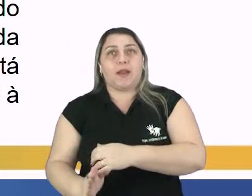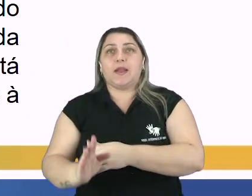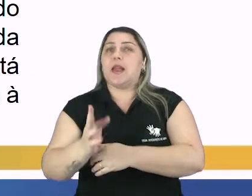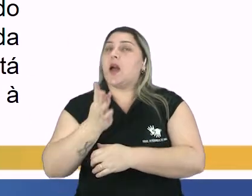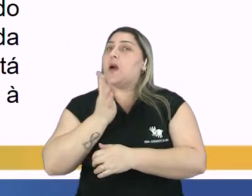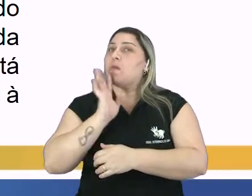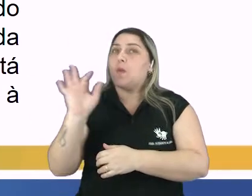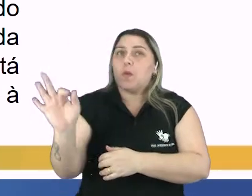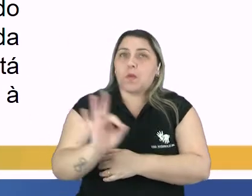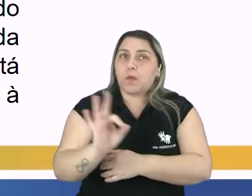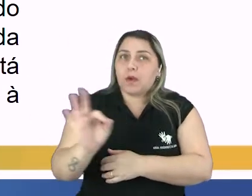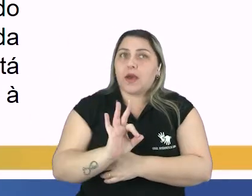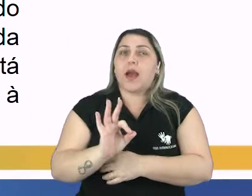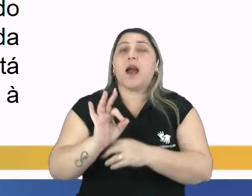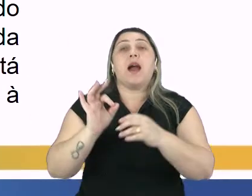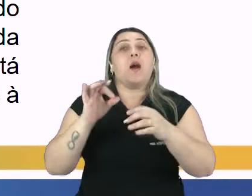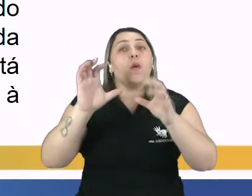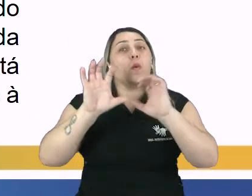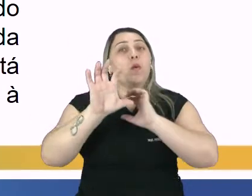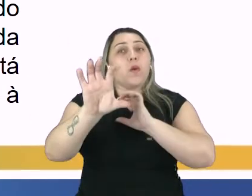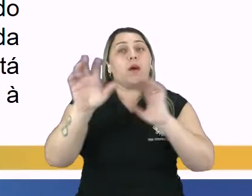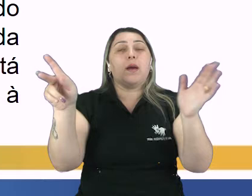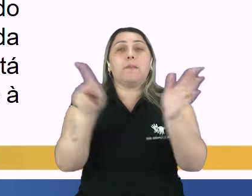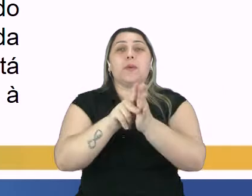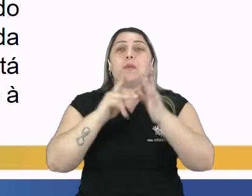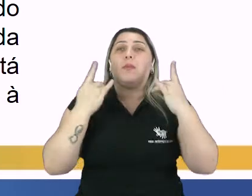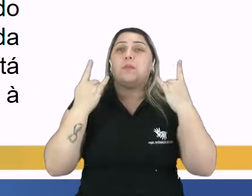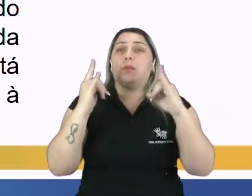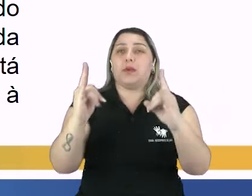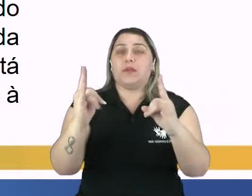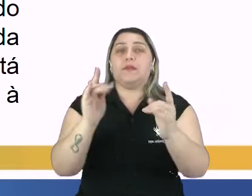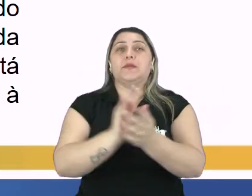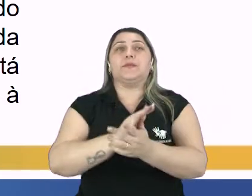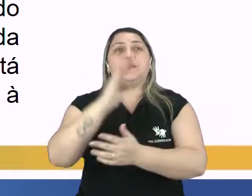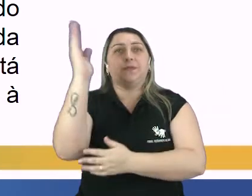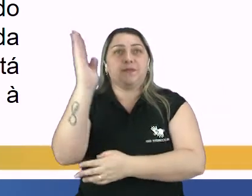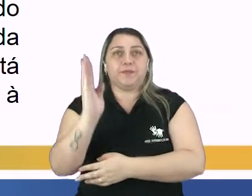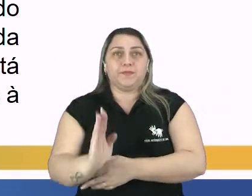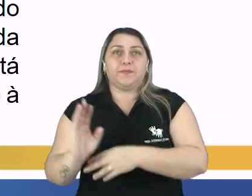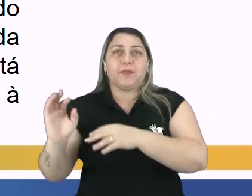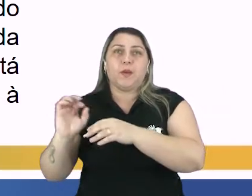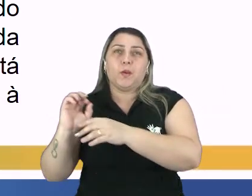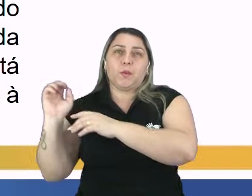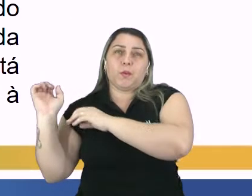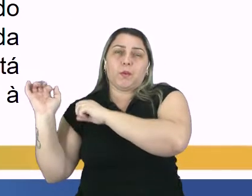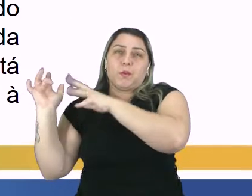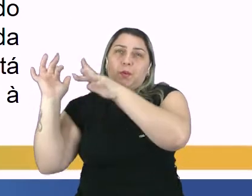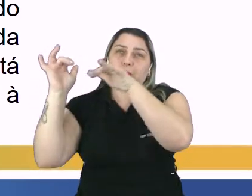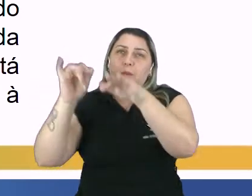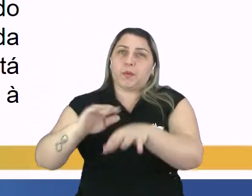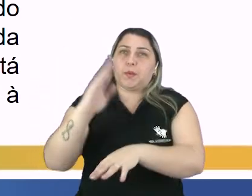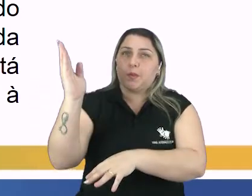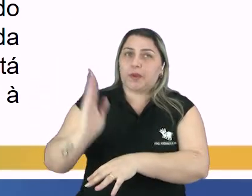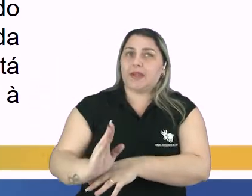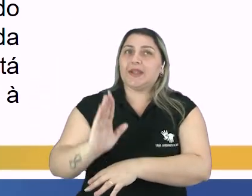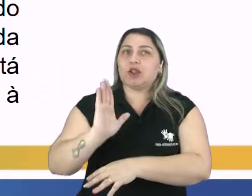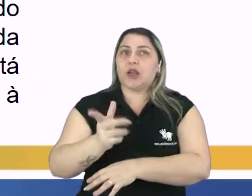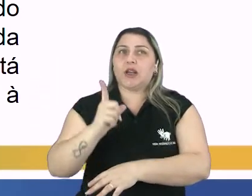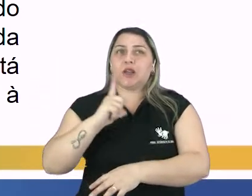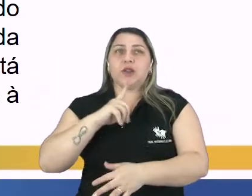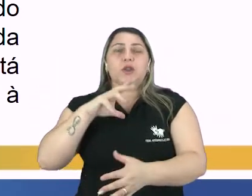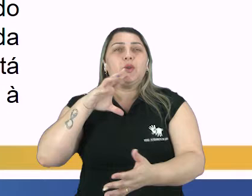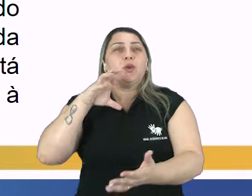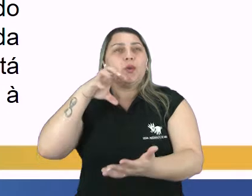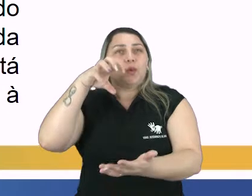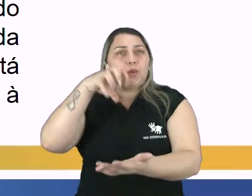Brasil não reconhecia a região como boliviana. Os brasileiros, vindo de vários pontos do Brasil e que lá já haviam